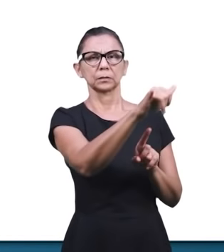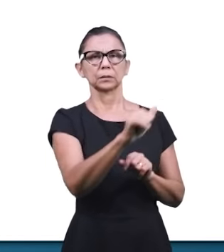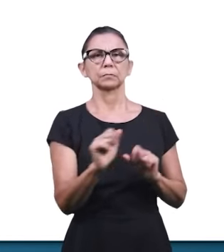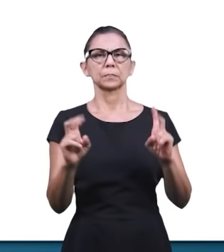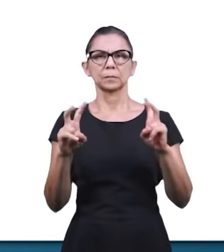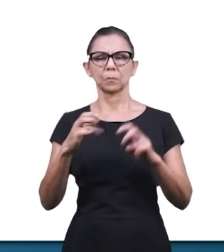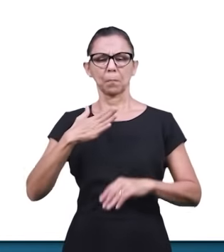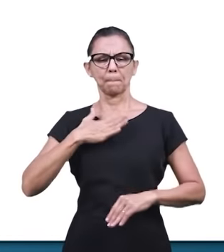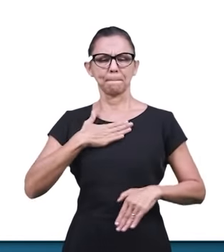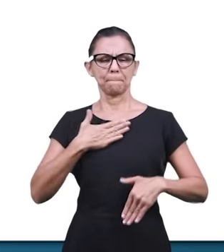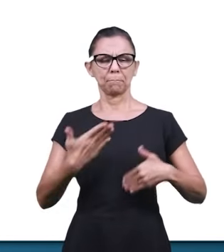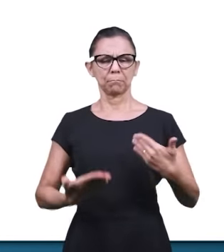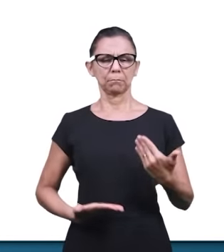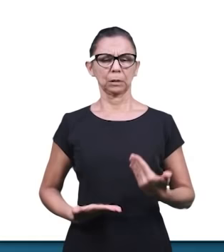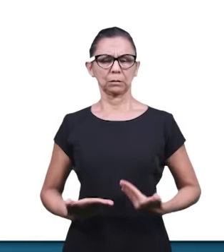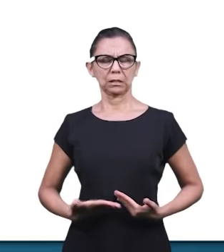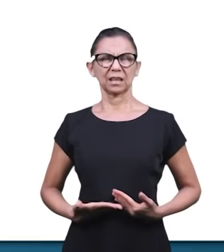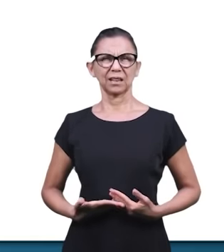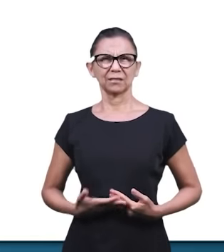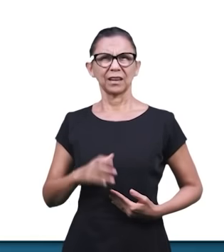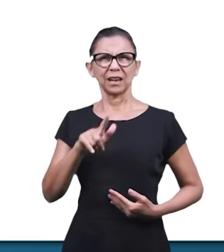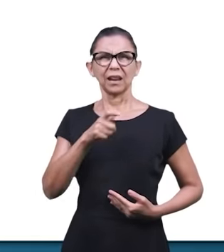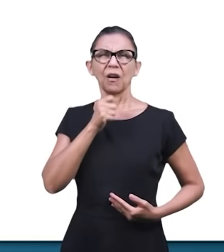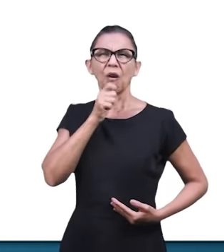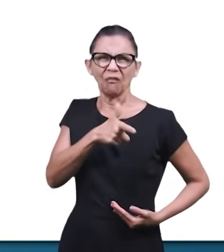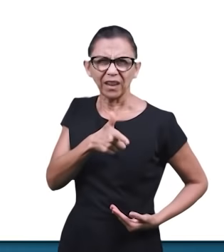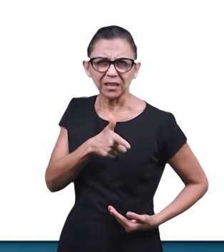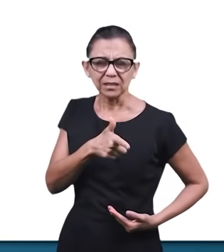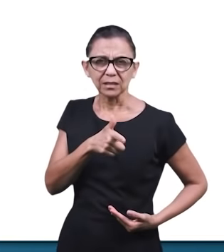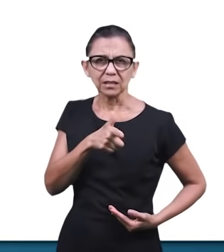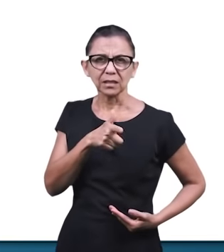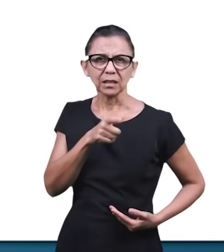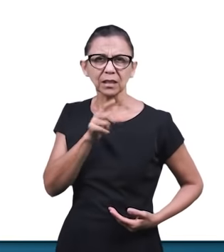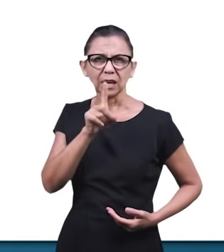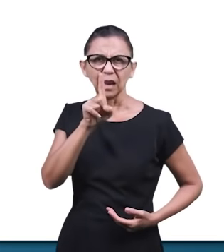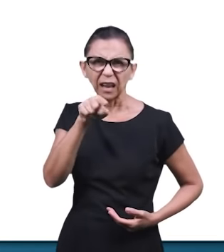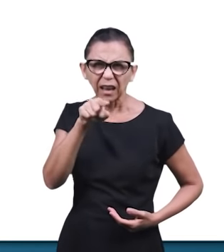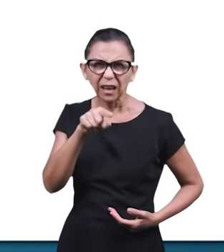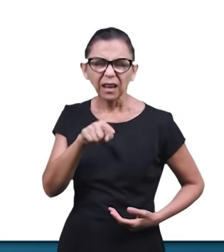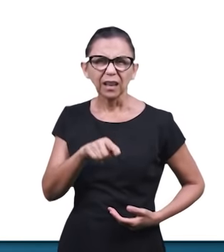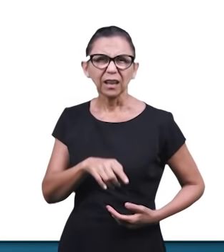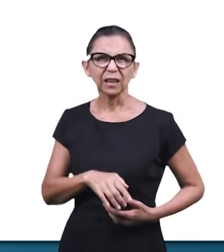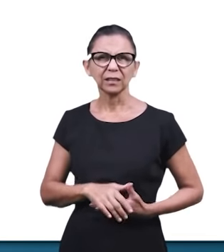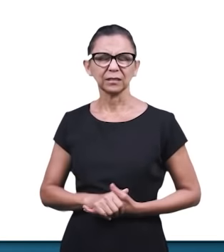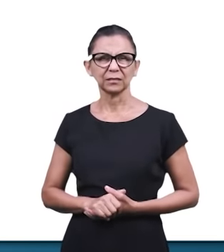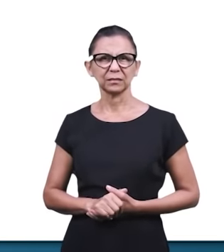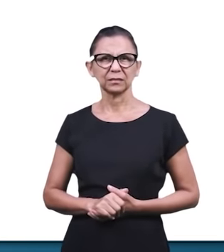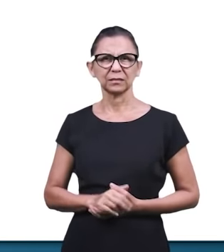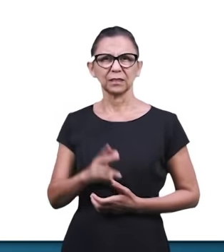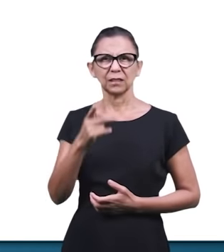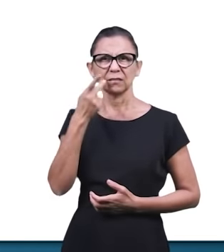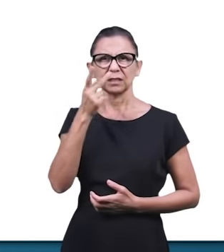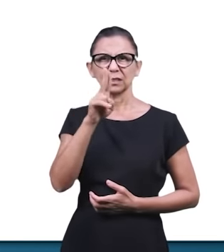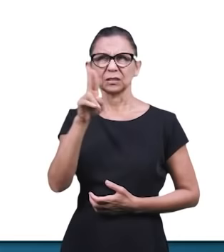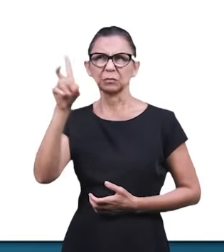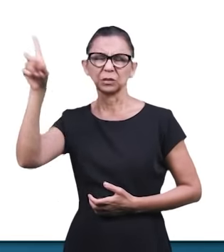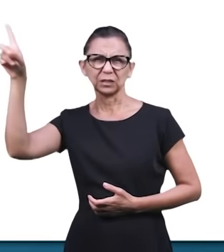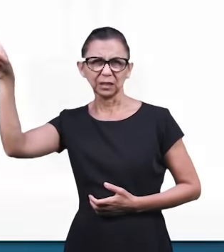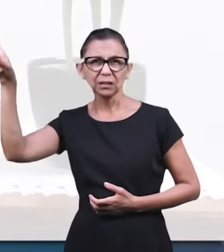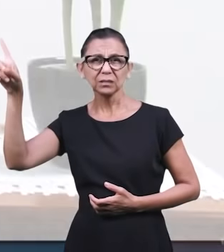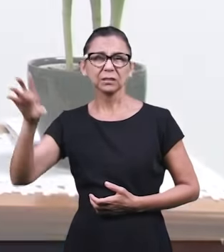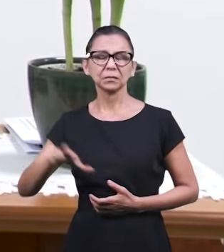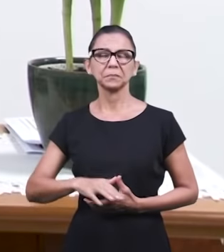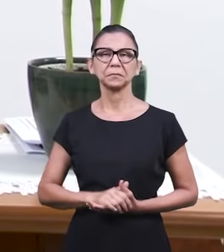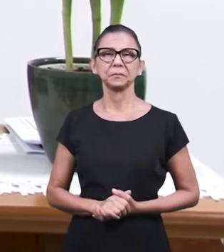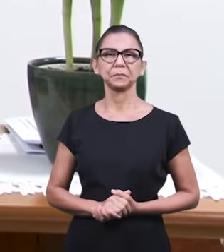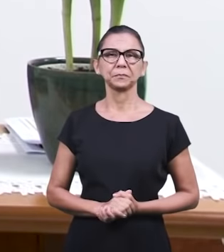expressão meu servo é por acaso uma ofensa? Um abuso do profeta falando em nome de Deus? Quem